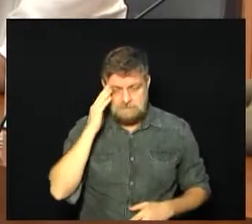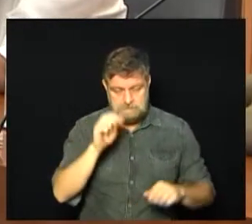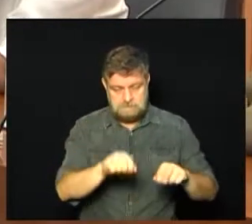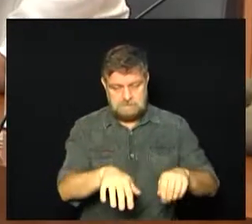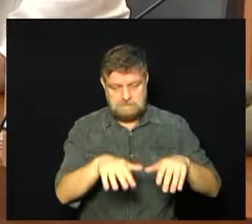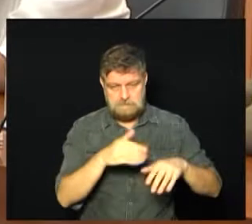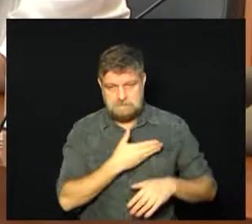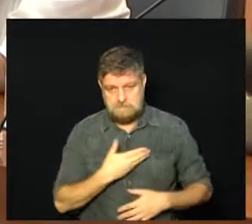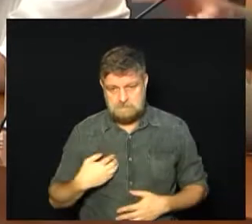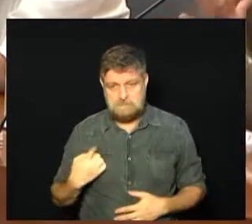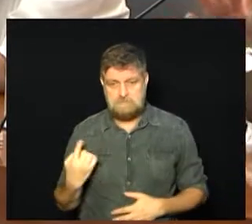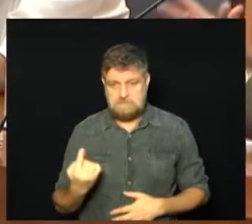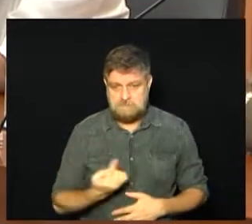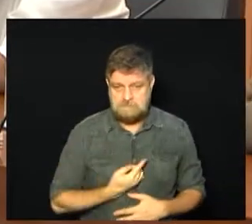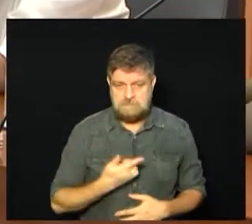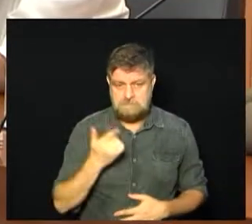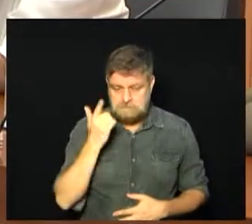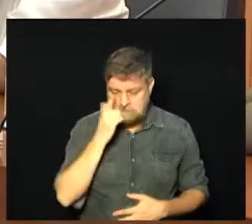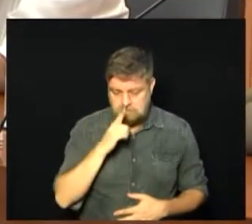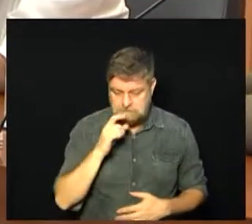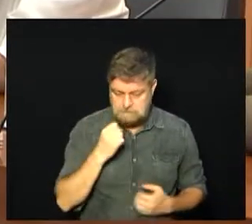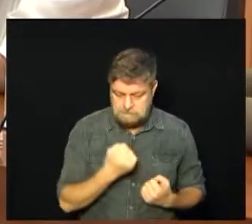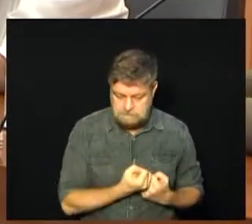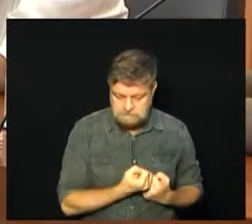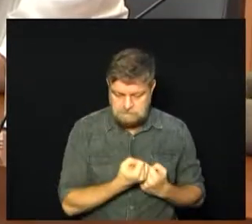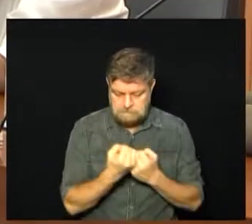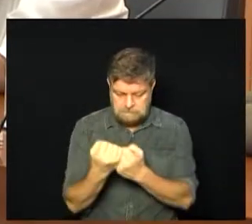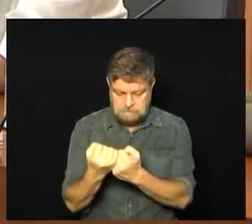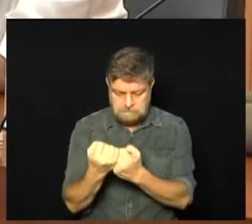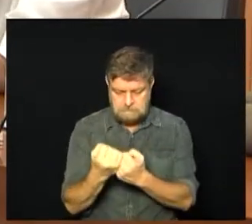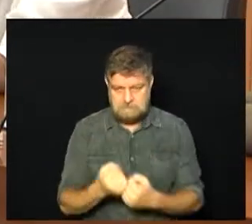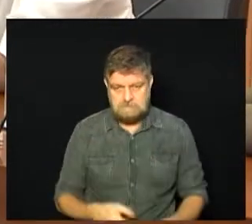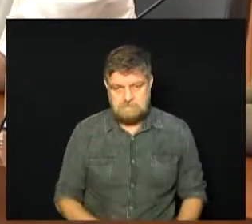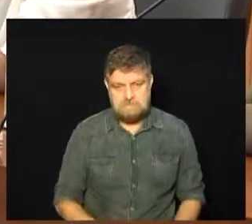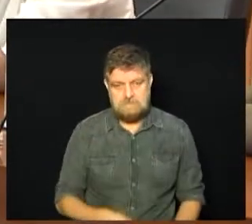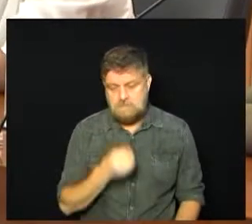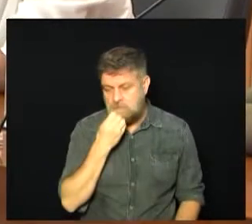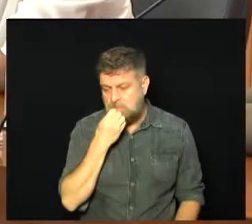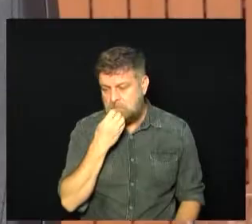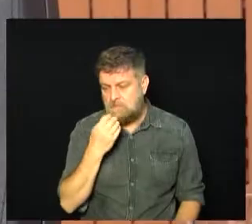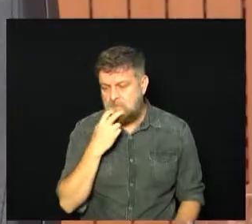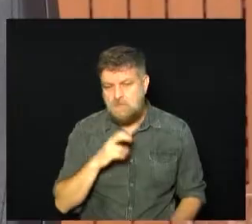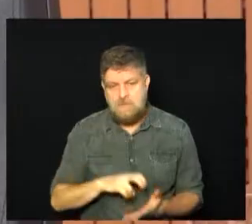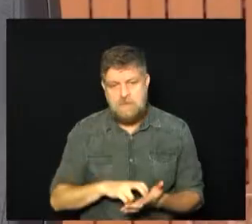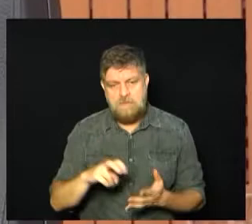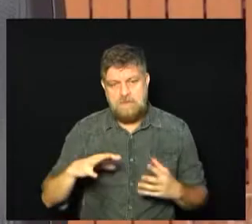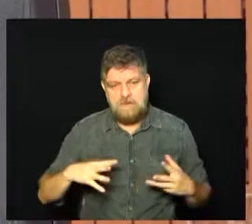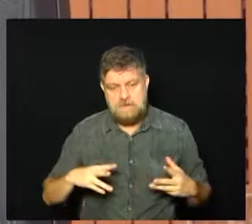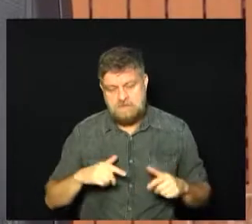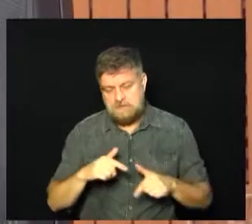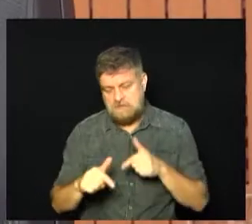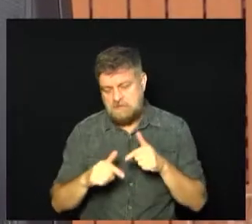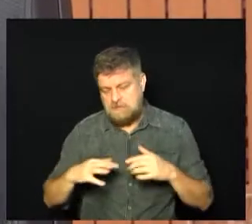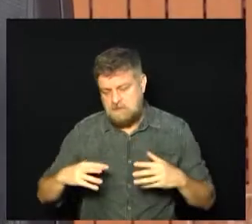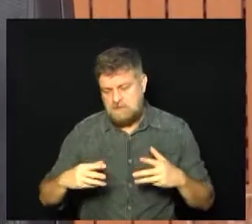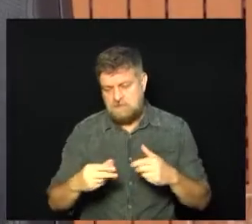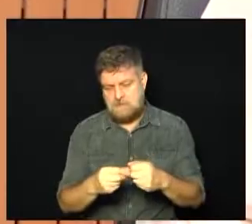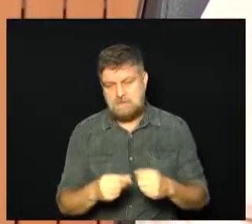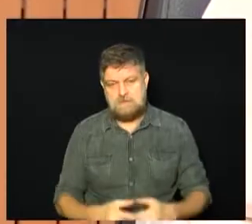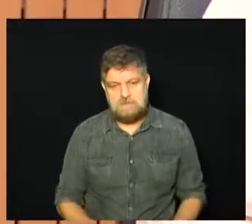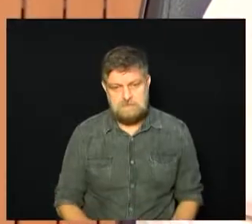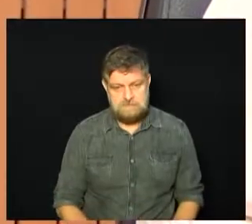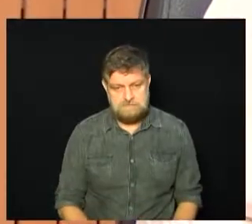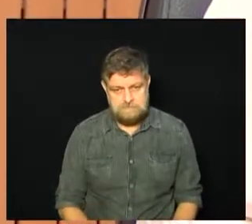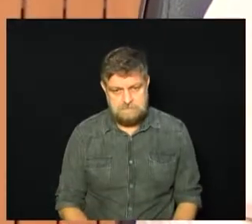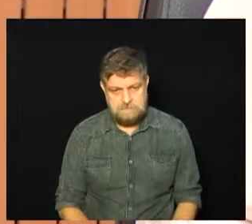gente vai trazer grandes contribuições. Tá? Muito obrigada e uma boa manhã aqui de trabalho para todo mundo. Obrigado,